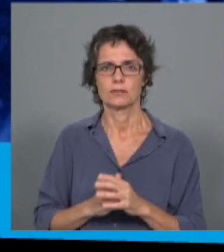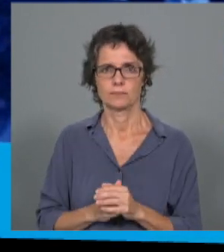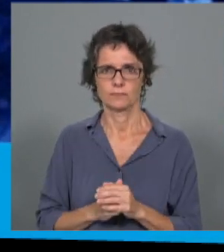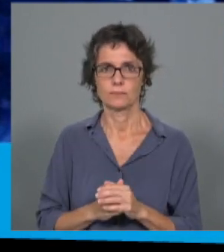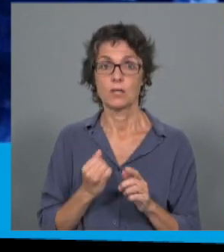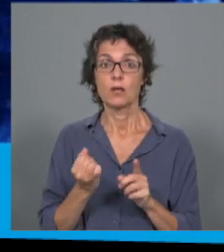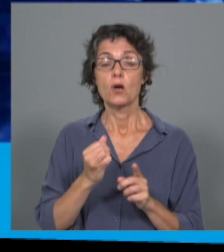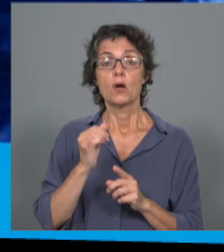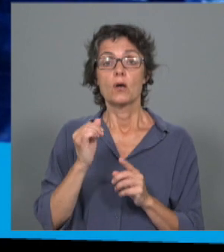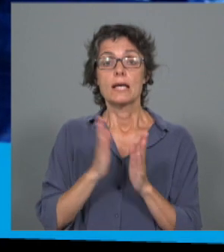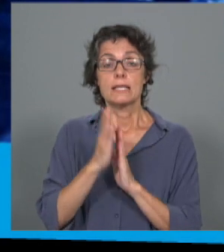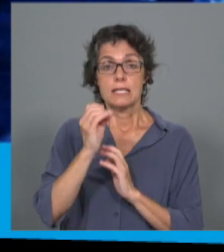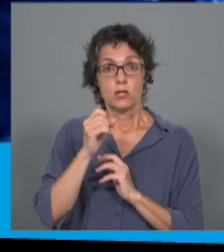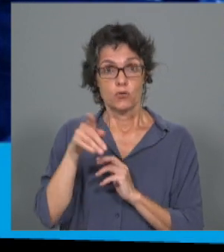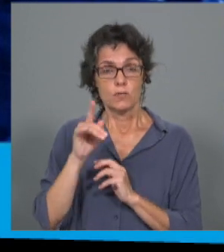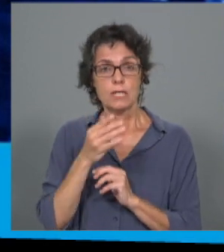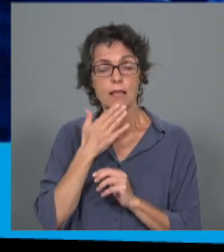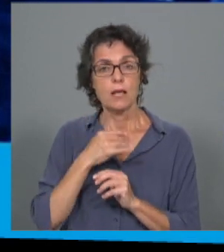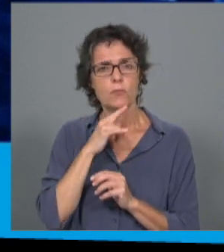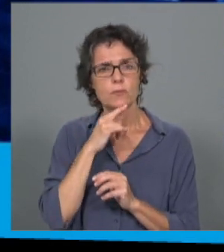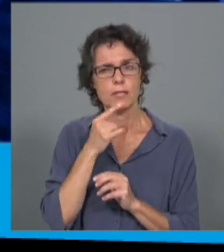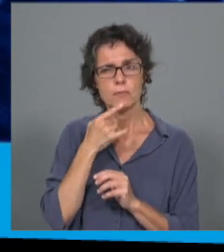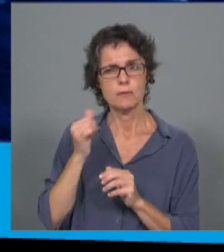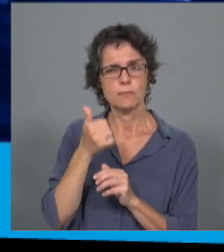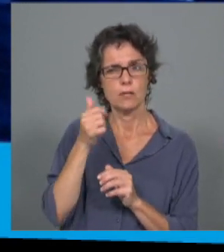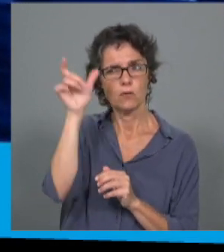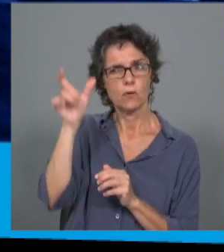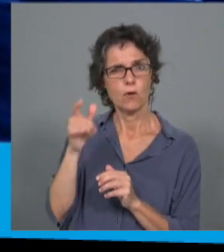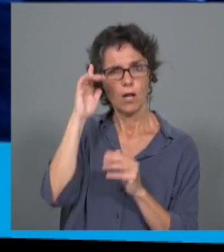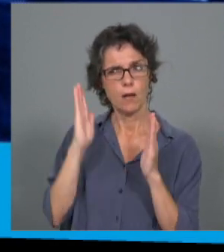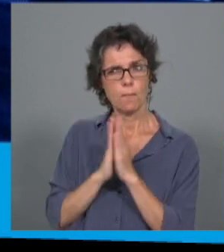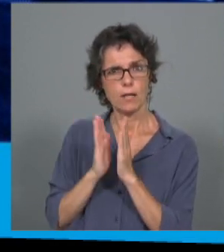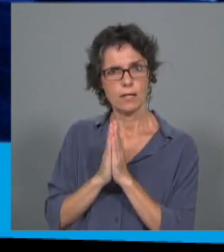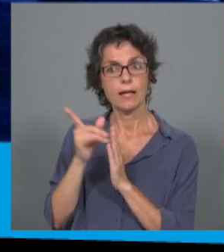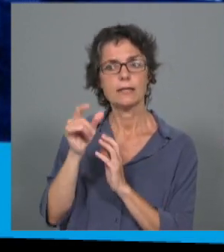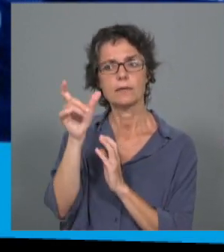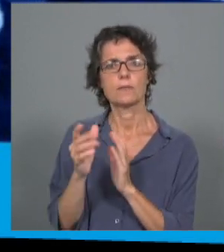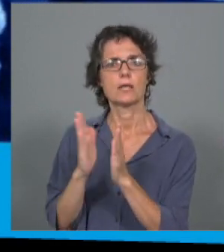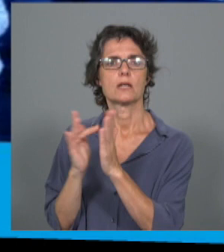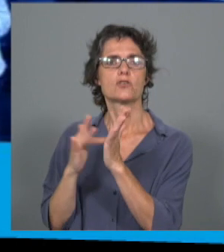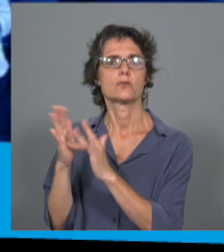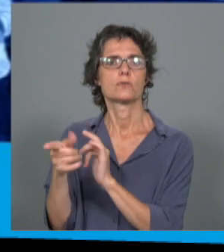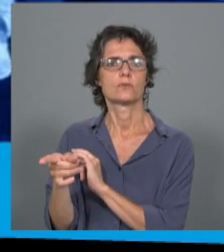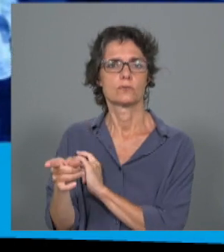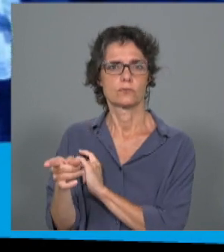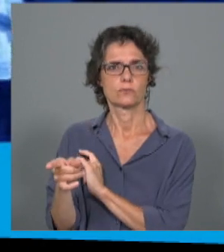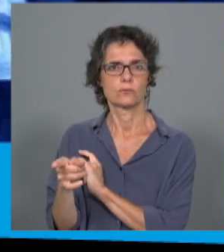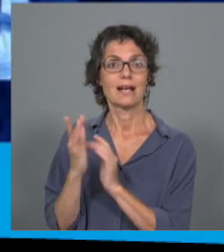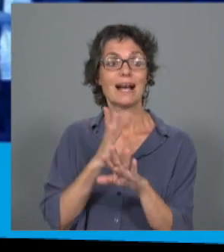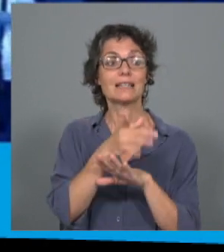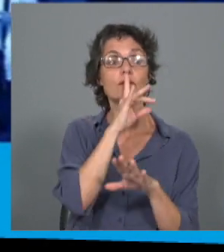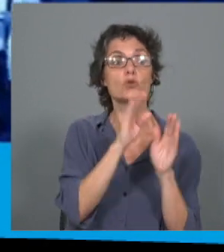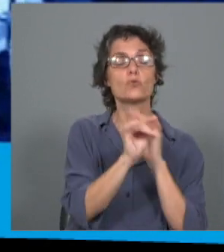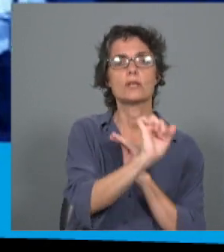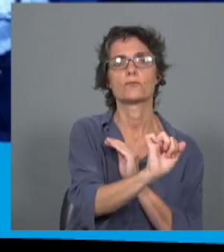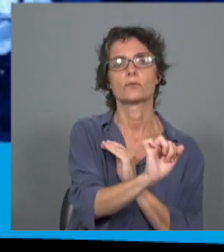permite-nos compreender melhor a própria pessoa de Maria e a própria pessoa de Jesus. Nós relevamos demasiado